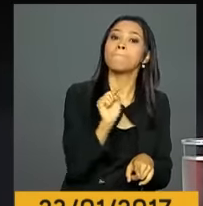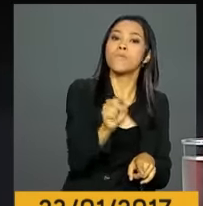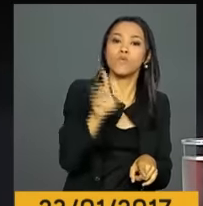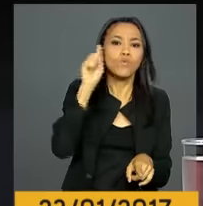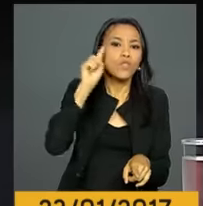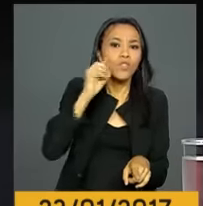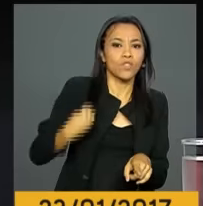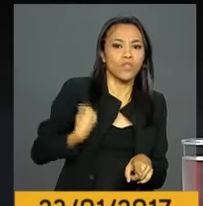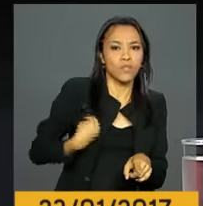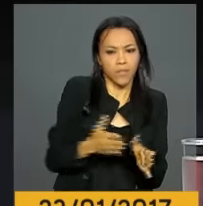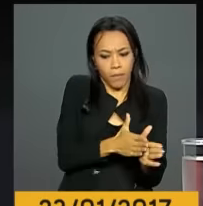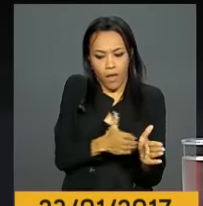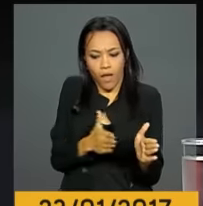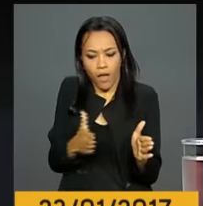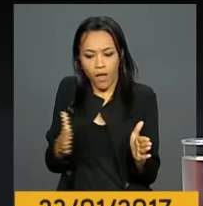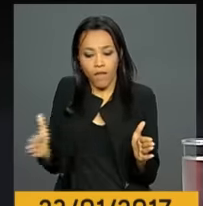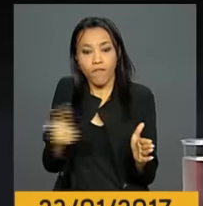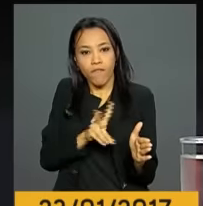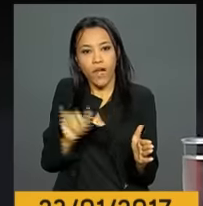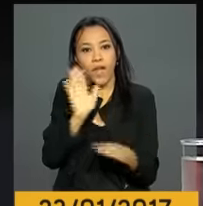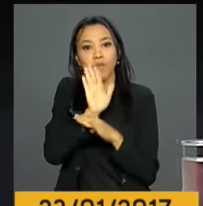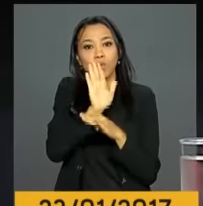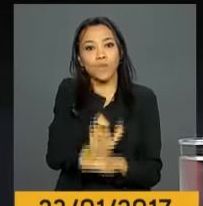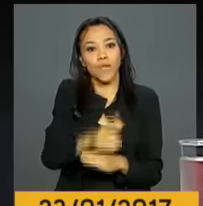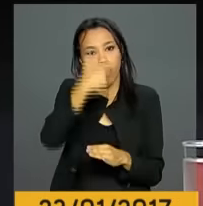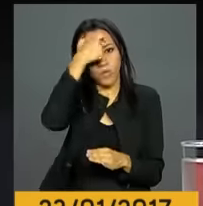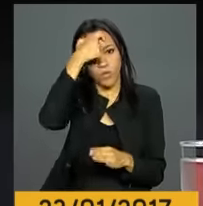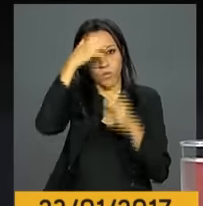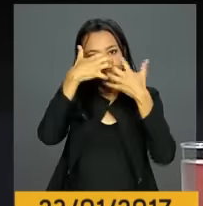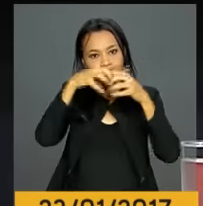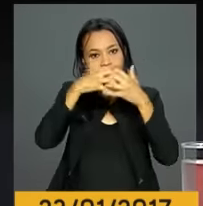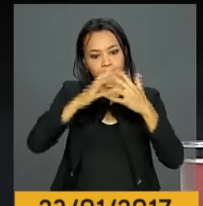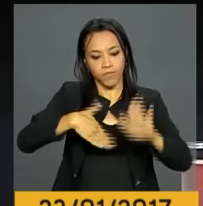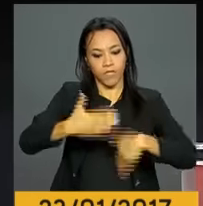ajudar no desenvolvimento de cada ser humano.